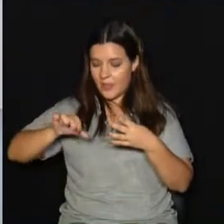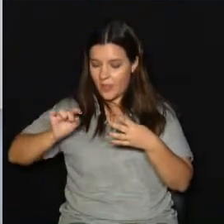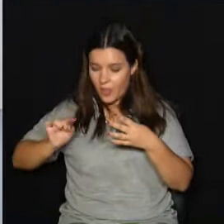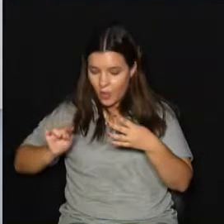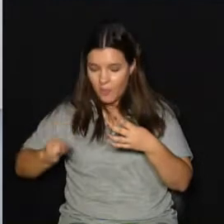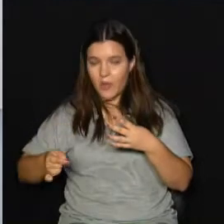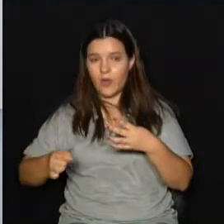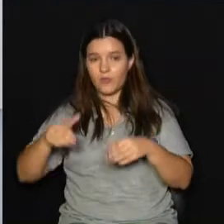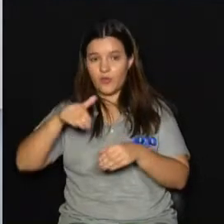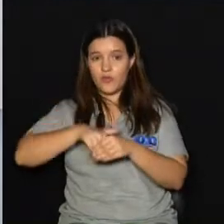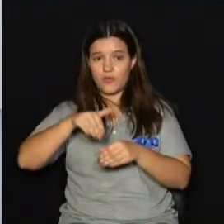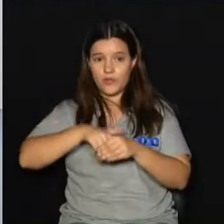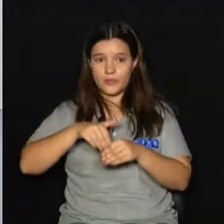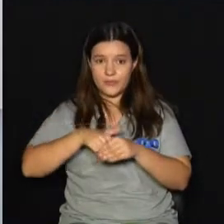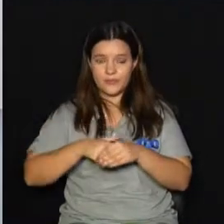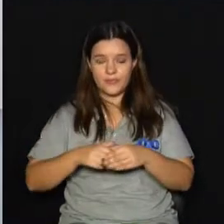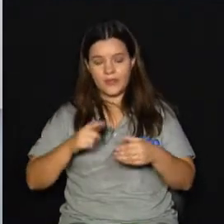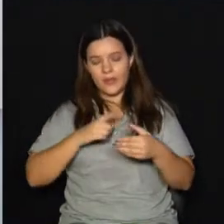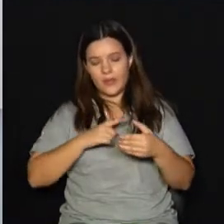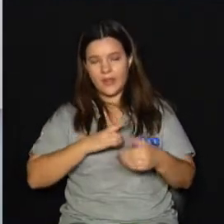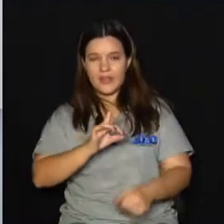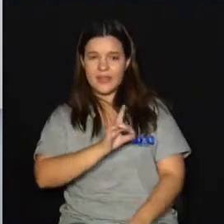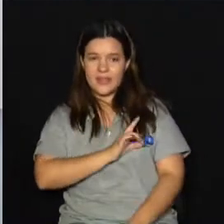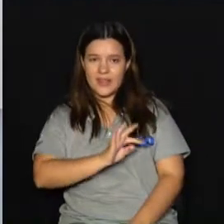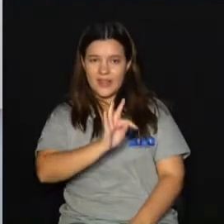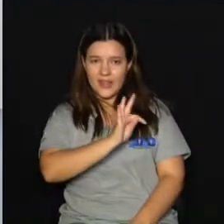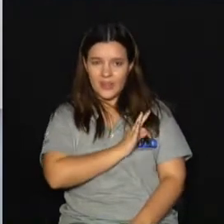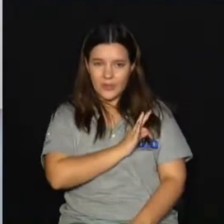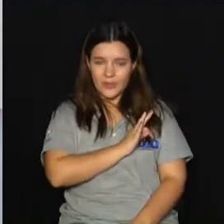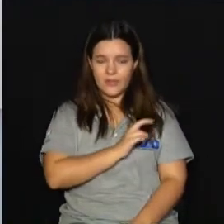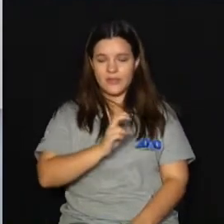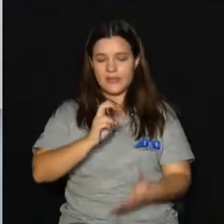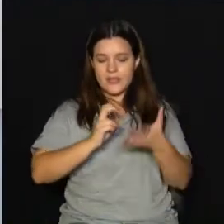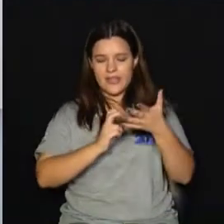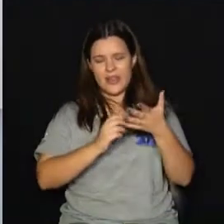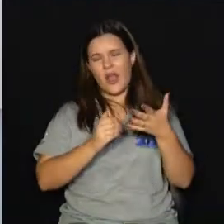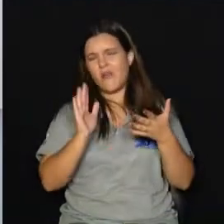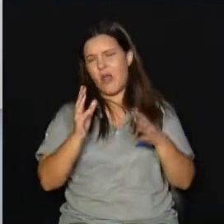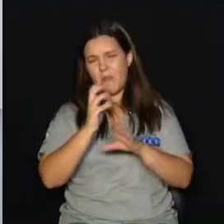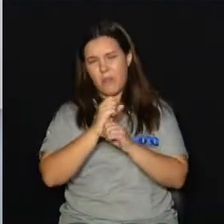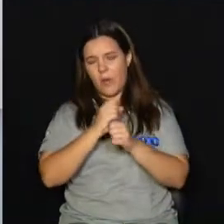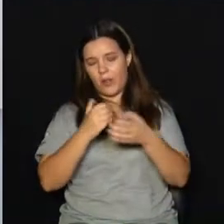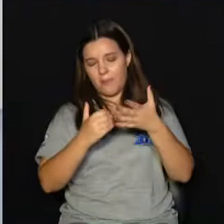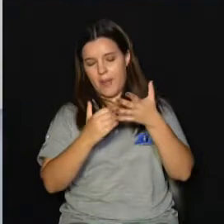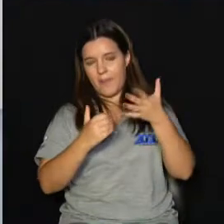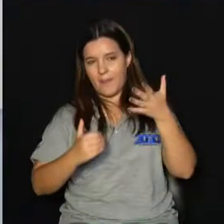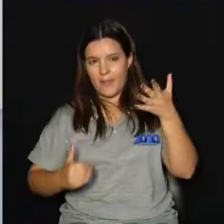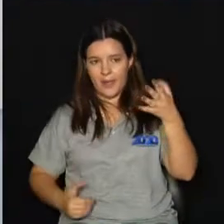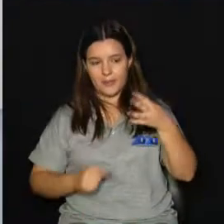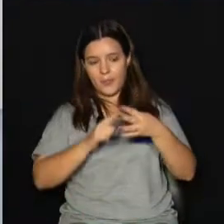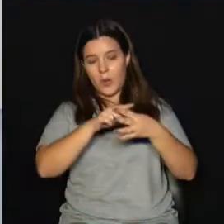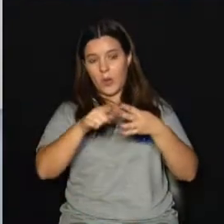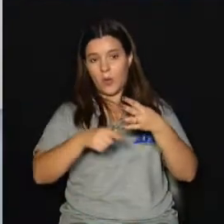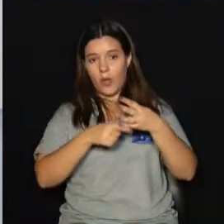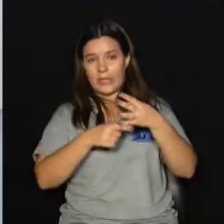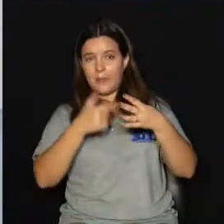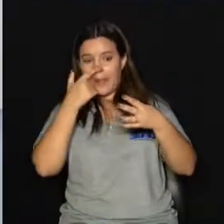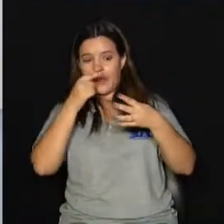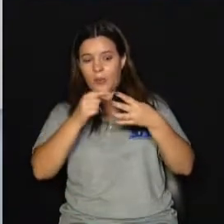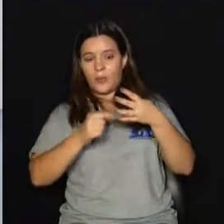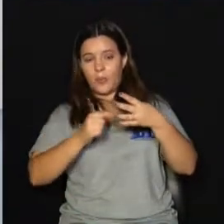79.076 votos. Depois veio a delegada Terezinha, que ficou em quinto, bem distante deste quarteto. O que que